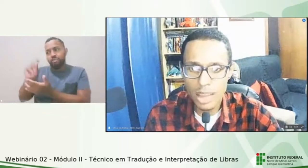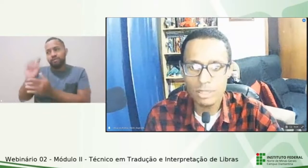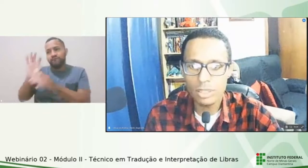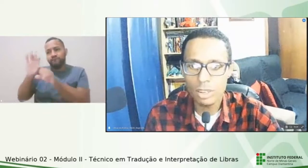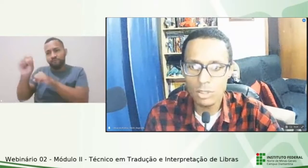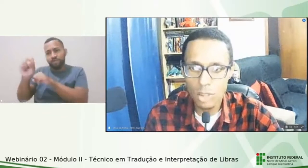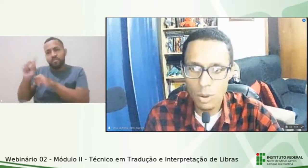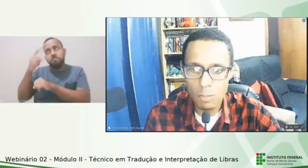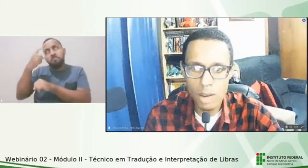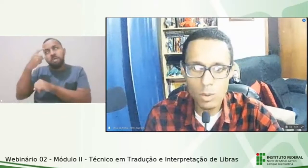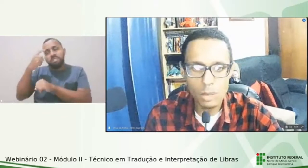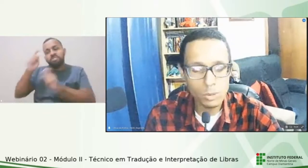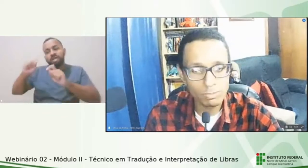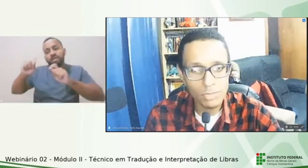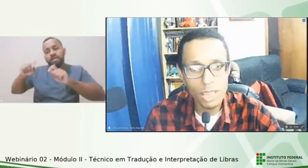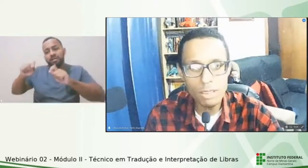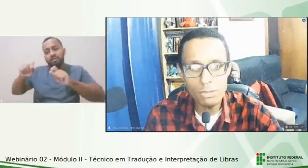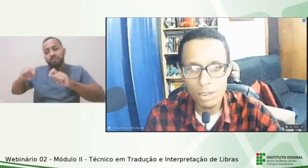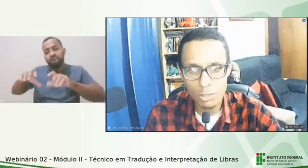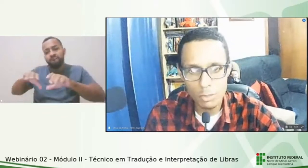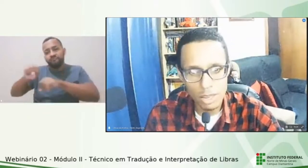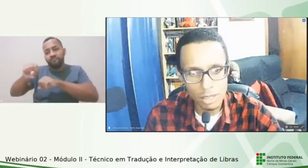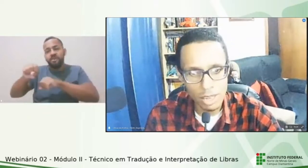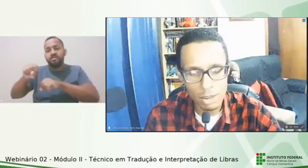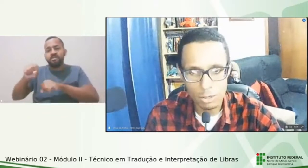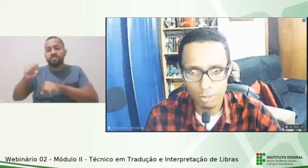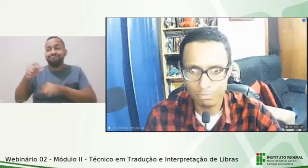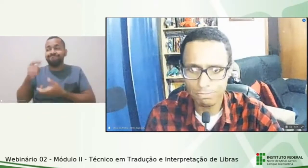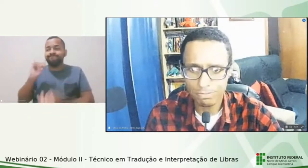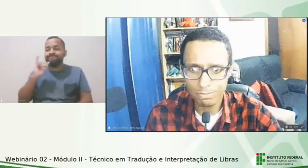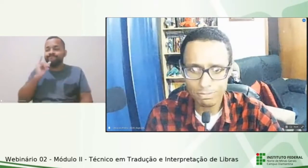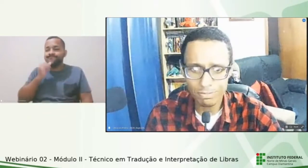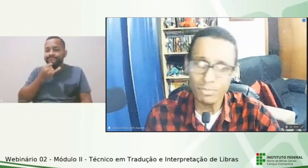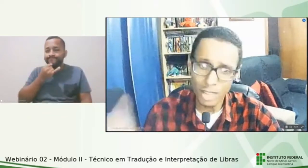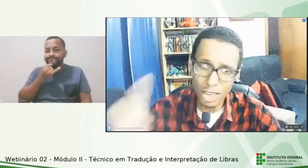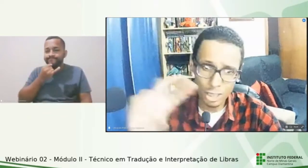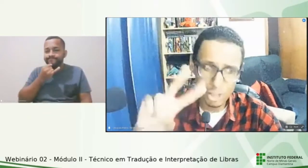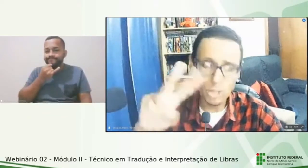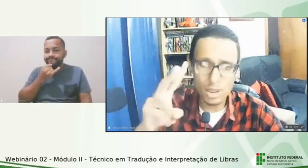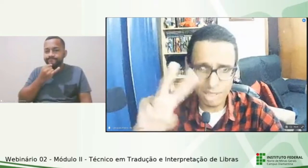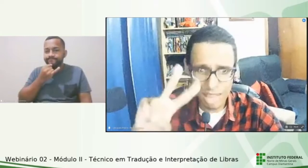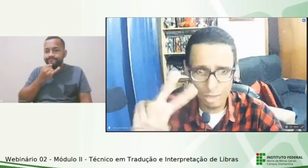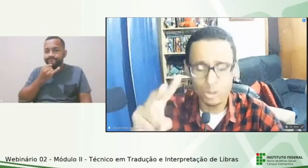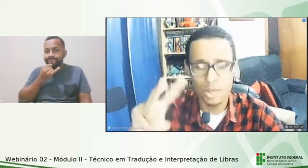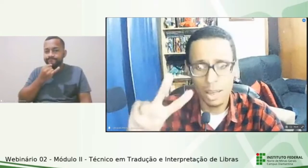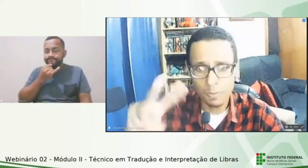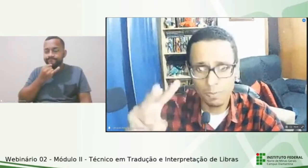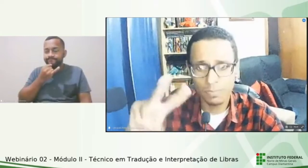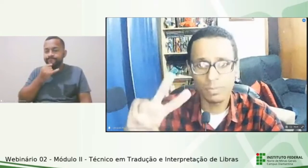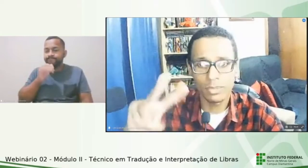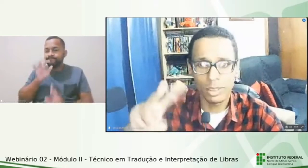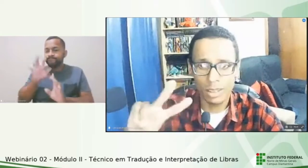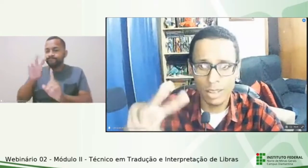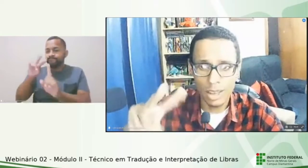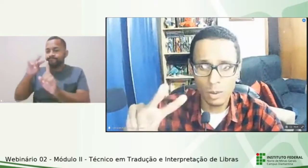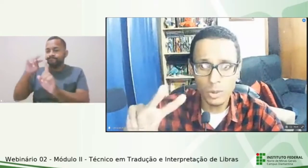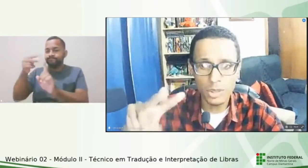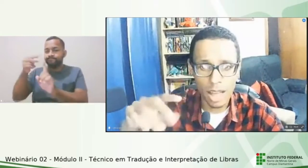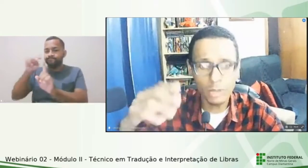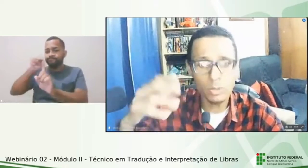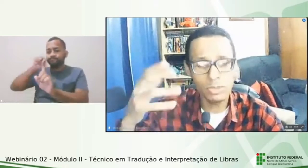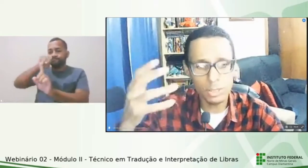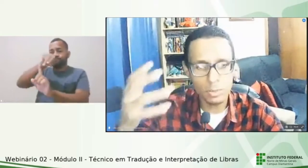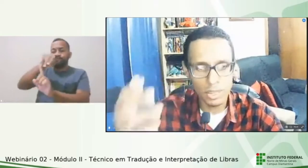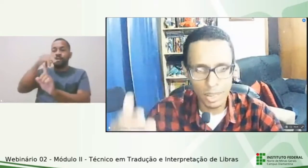qualidade na tradução para o aluno. Infelizmente, Lerison, de dois lados, tá? O